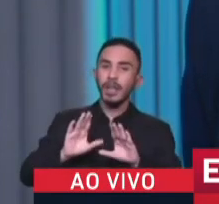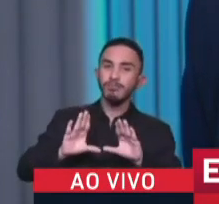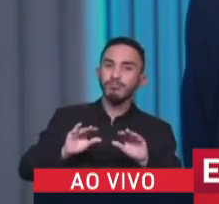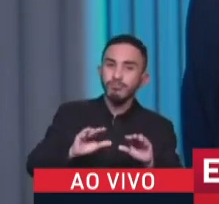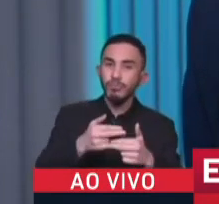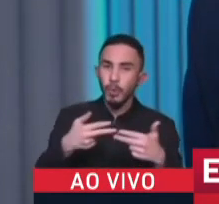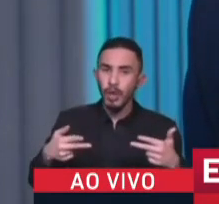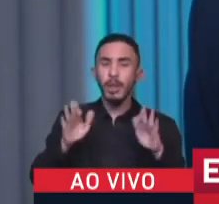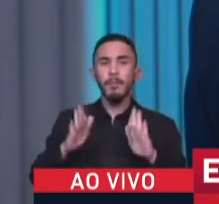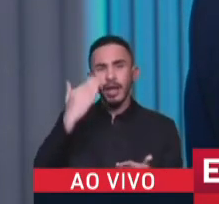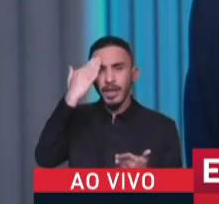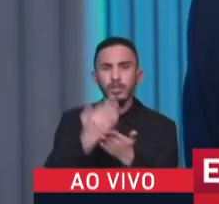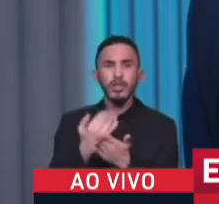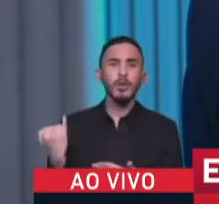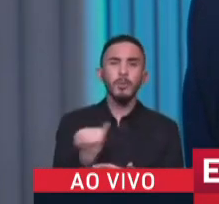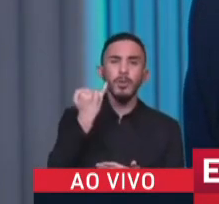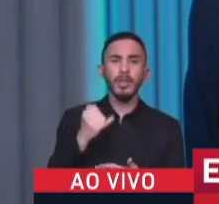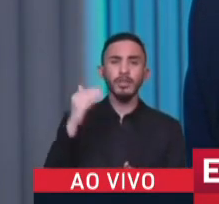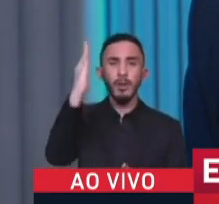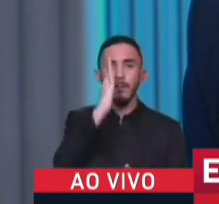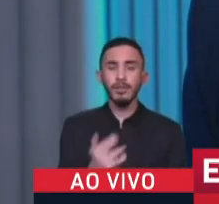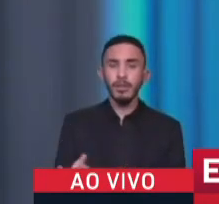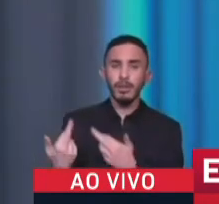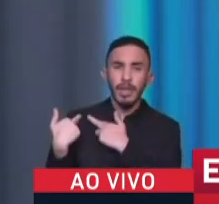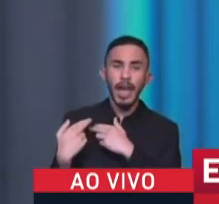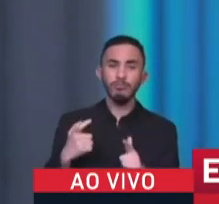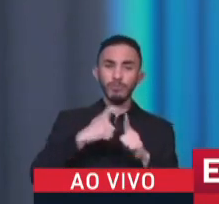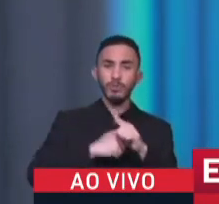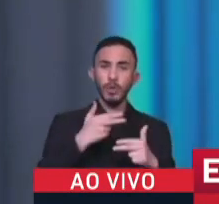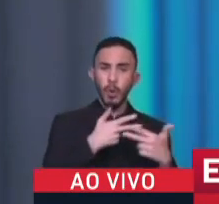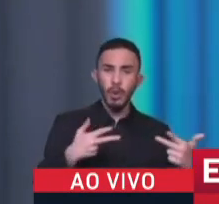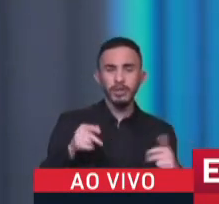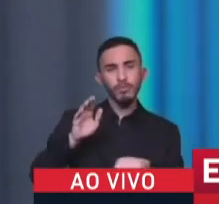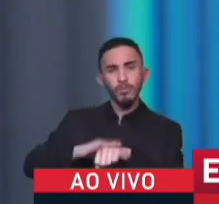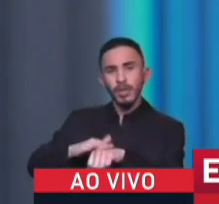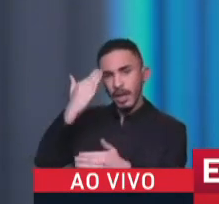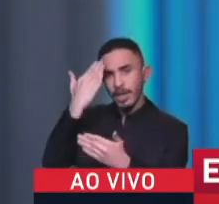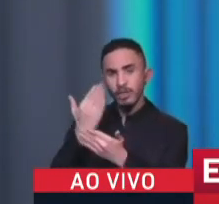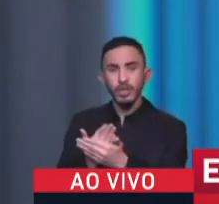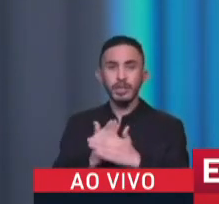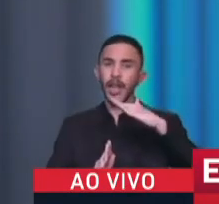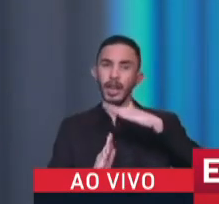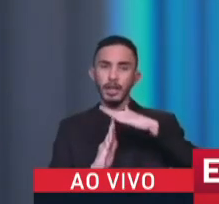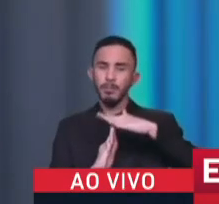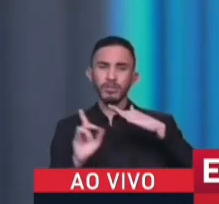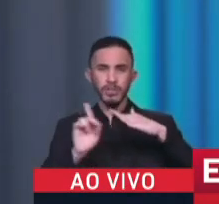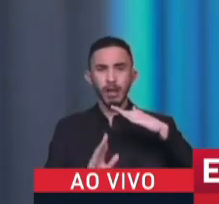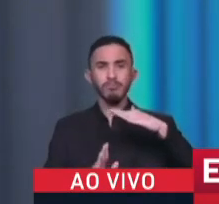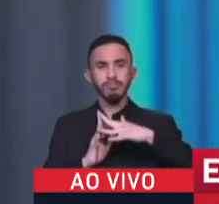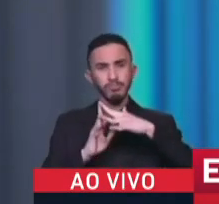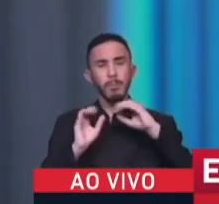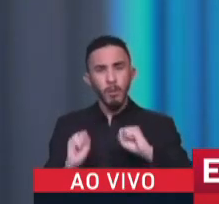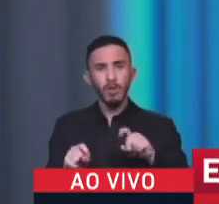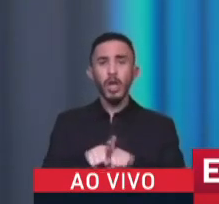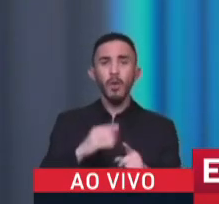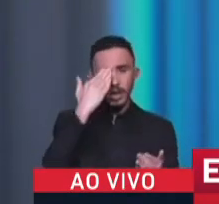que é normalzinho você saquear o país durante 14 anos e depois vem com esse papo de